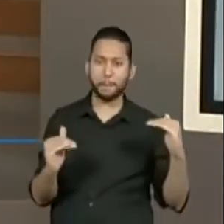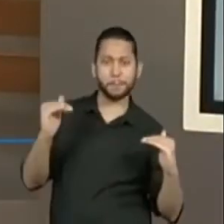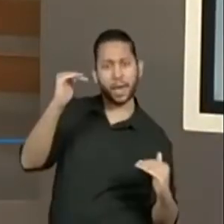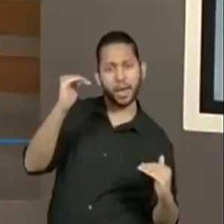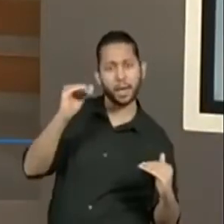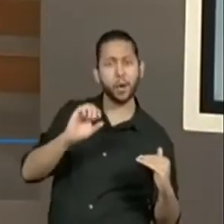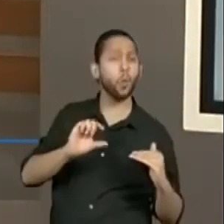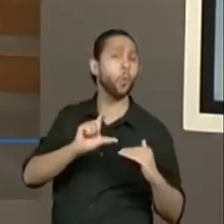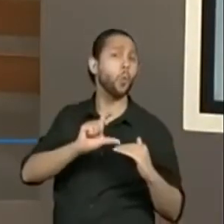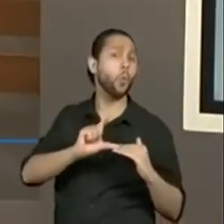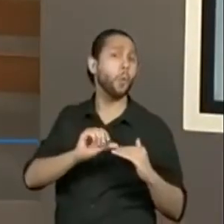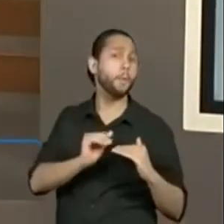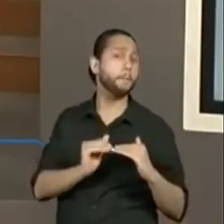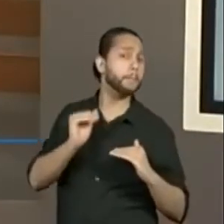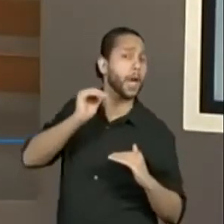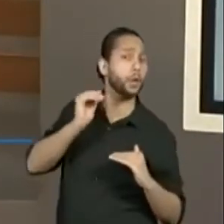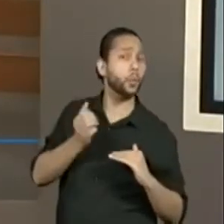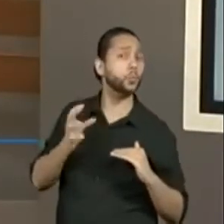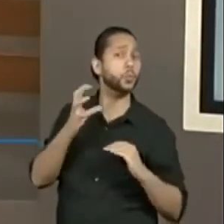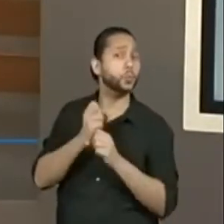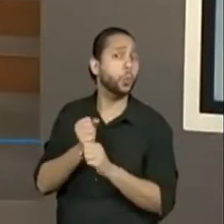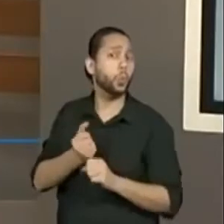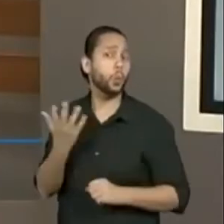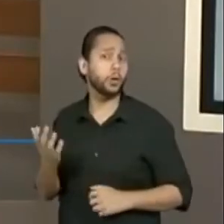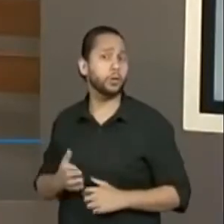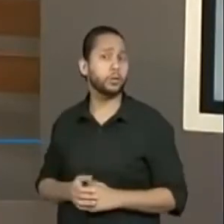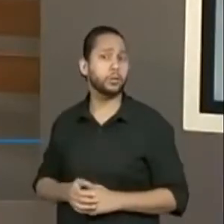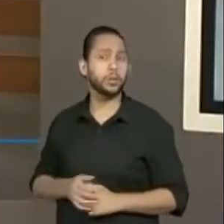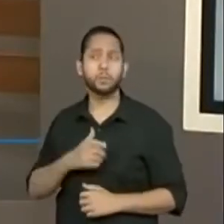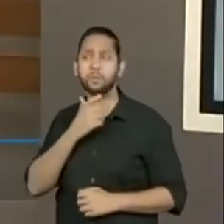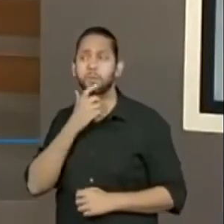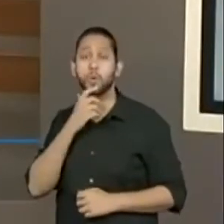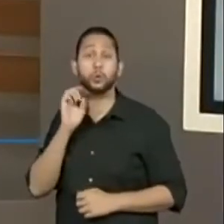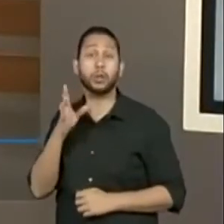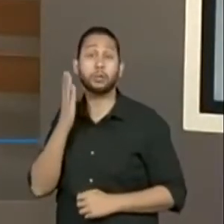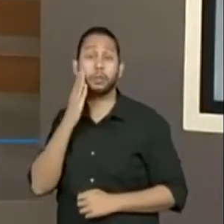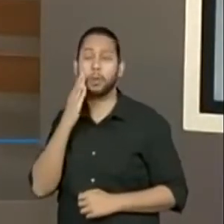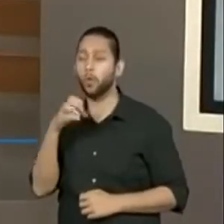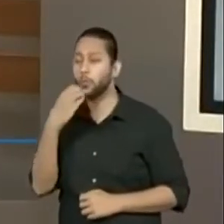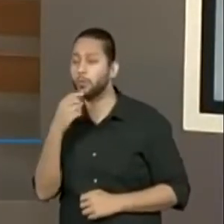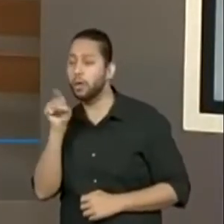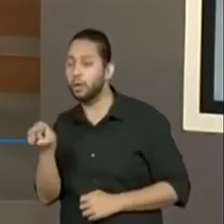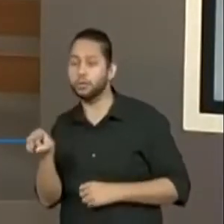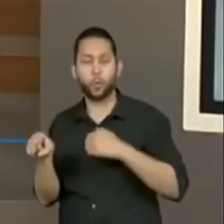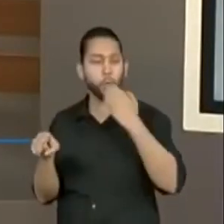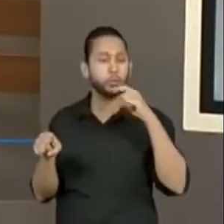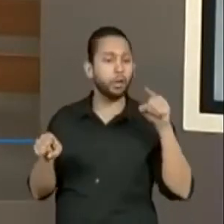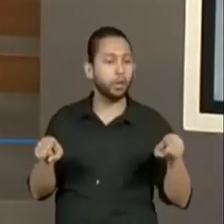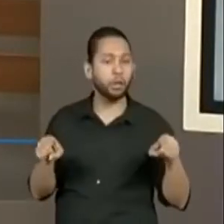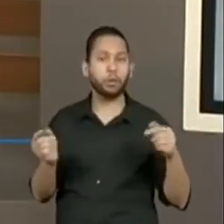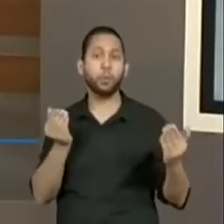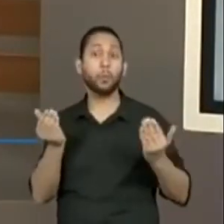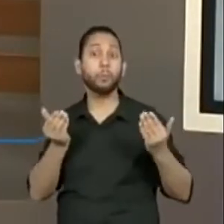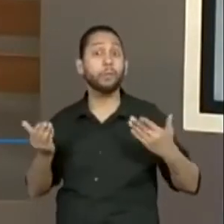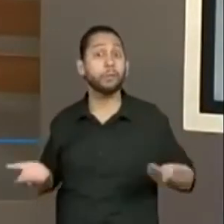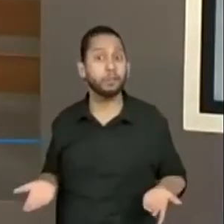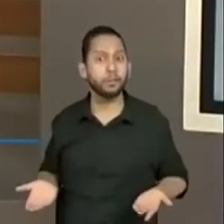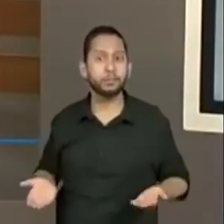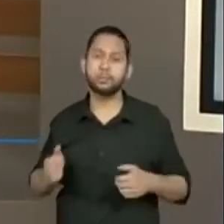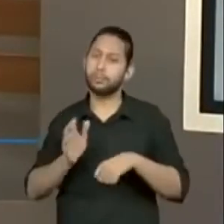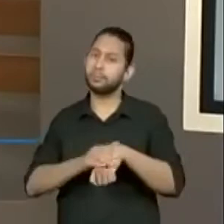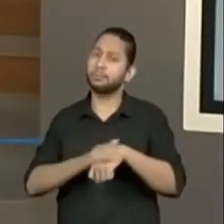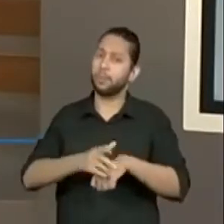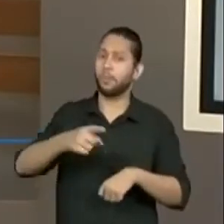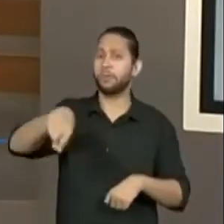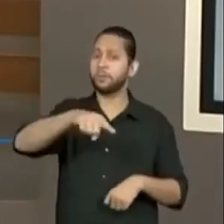ideia de repente só saber em relação a uma ou duas frutas quem sabe agora é